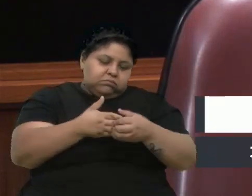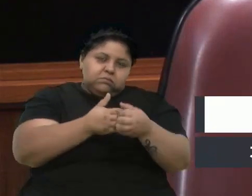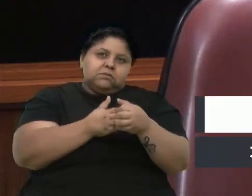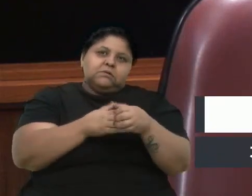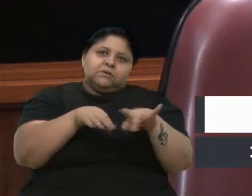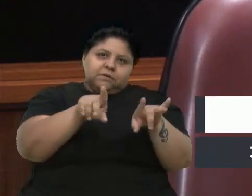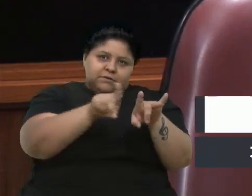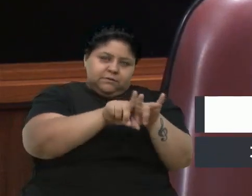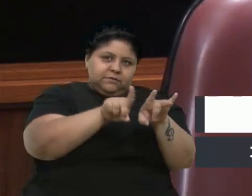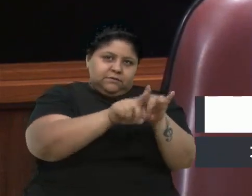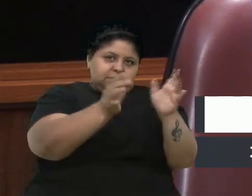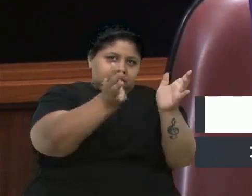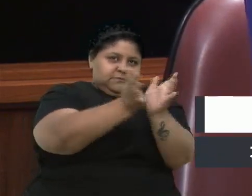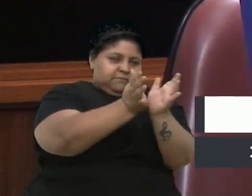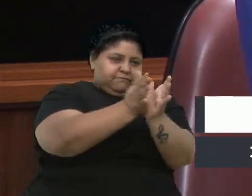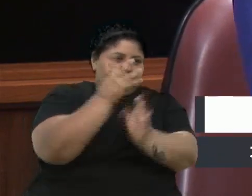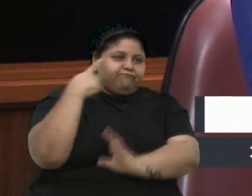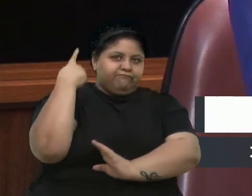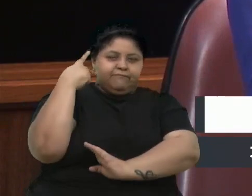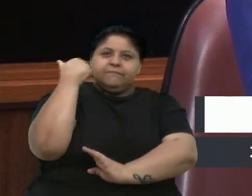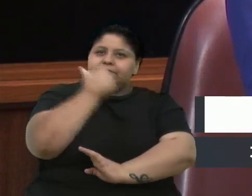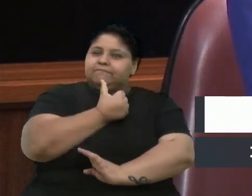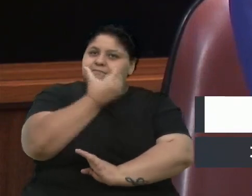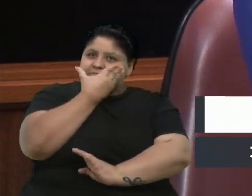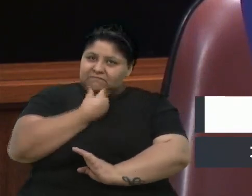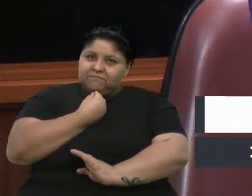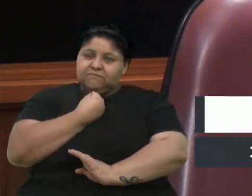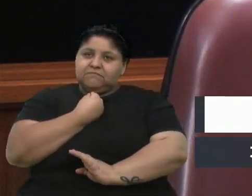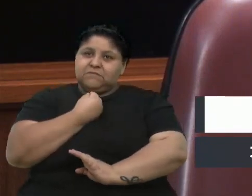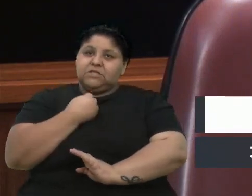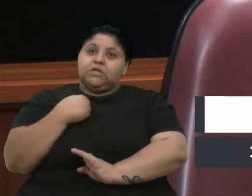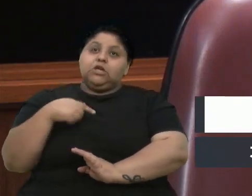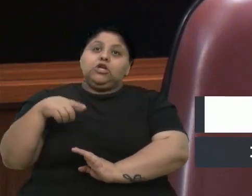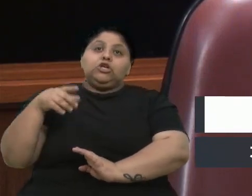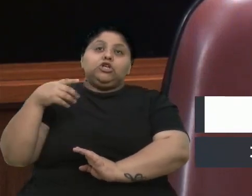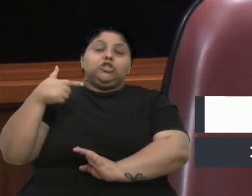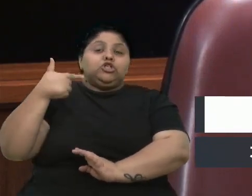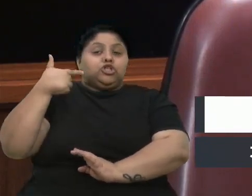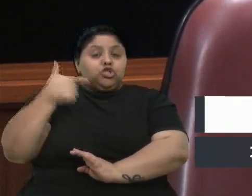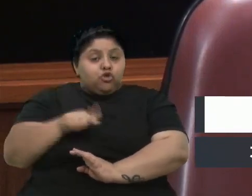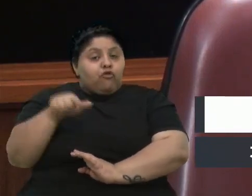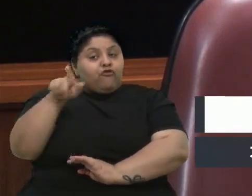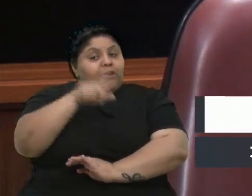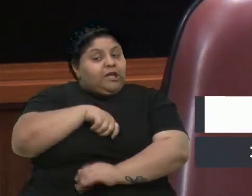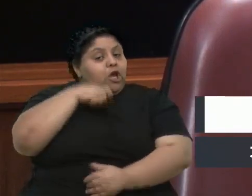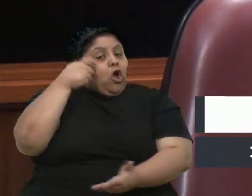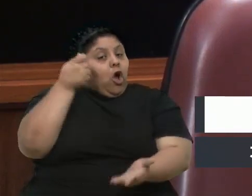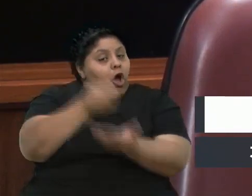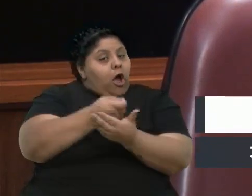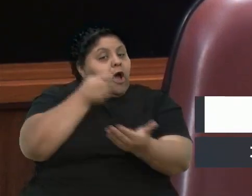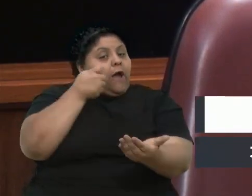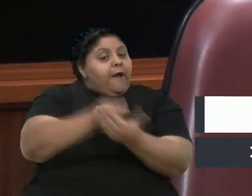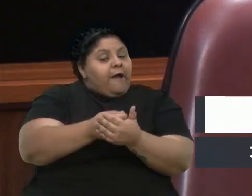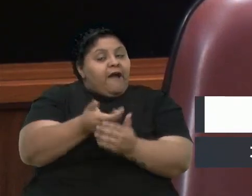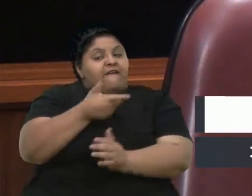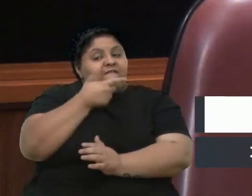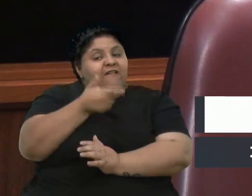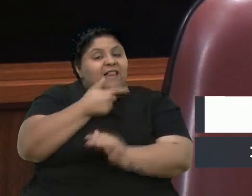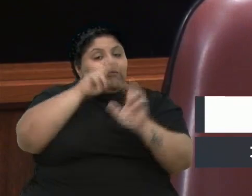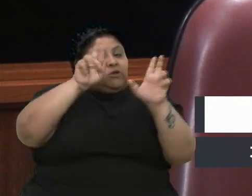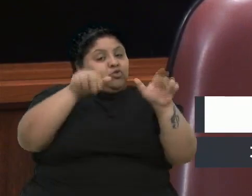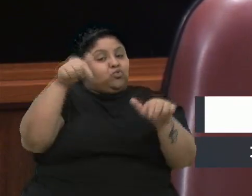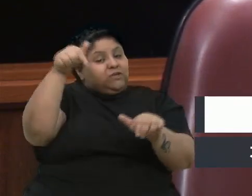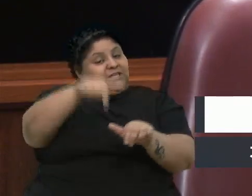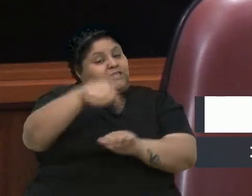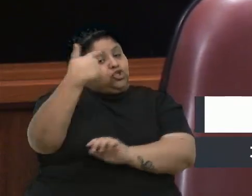inclusive, aos colegas vereadores e vereadoras por novamente ser obrigada a trazer esse tema aqui para essa